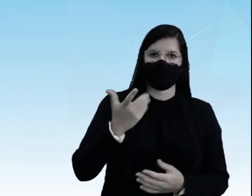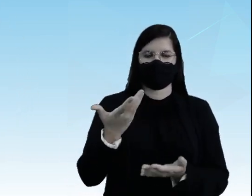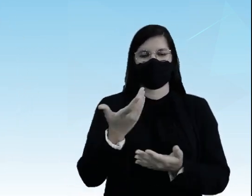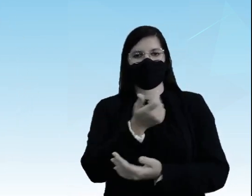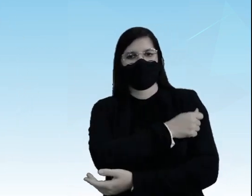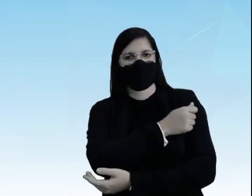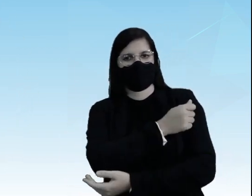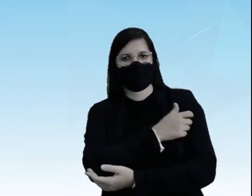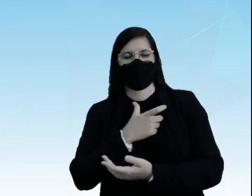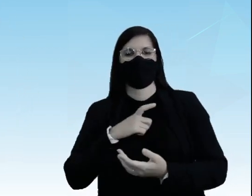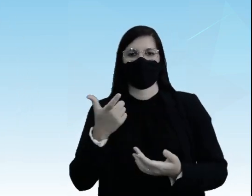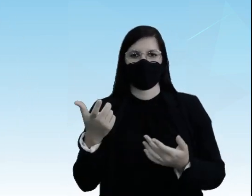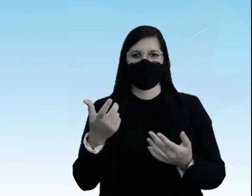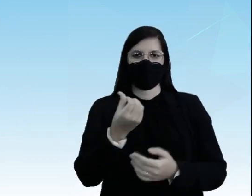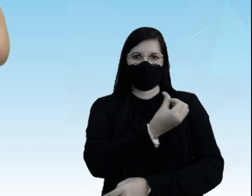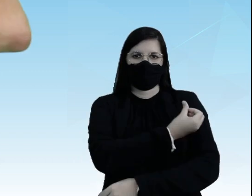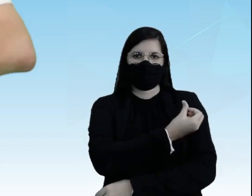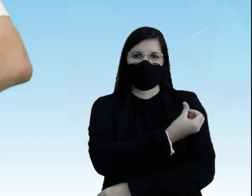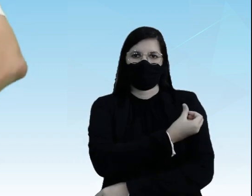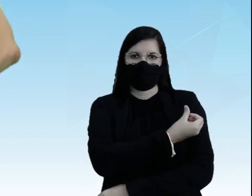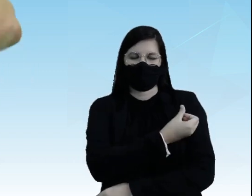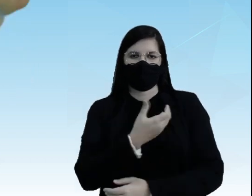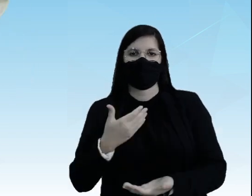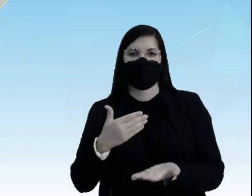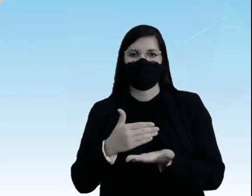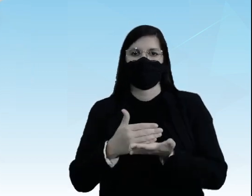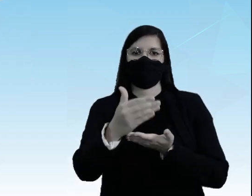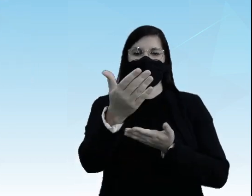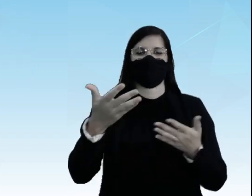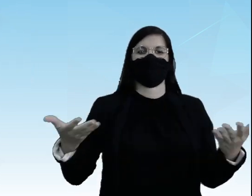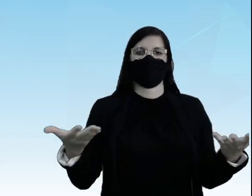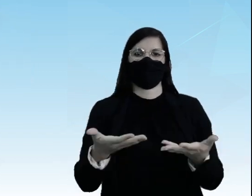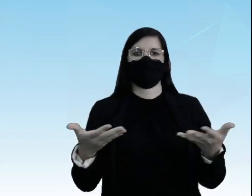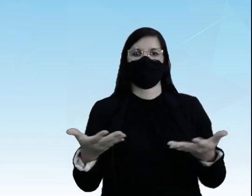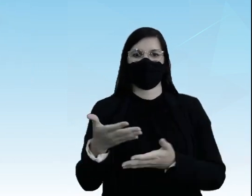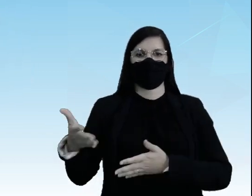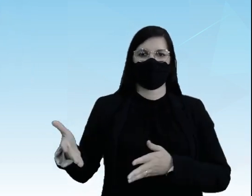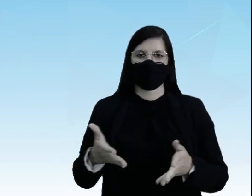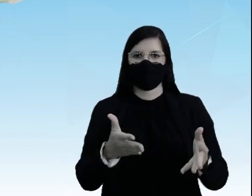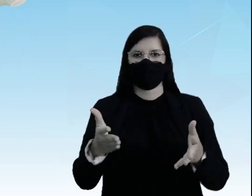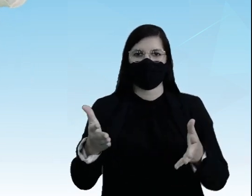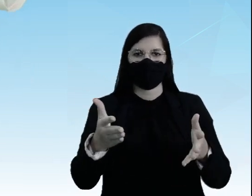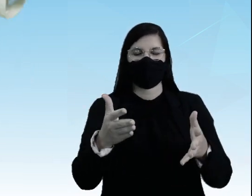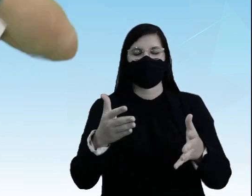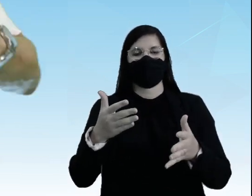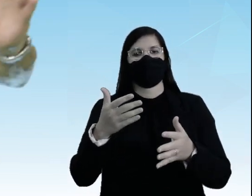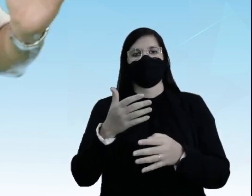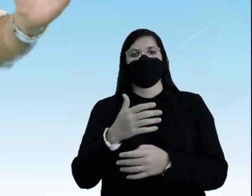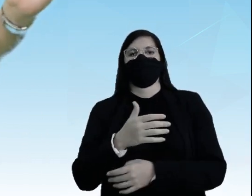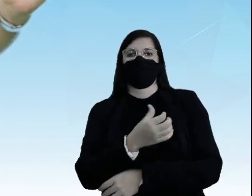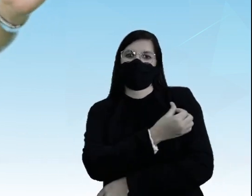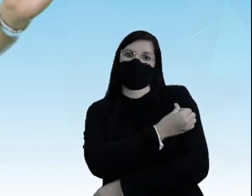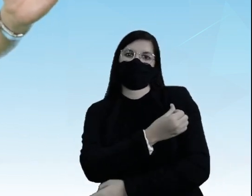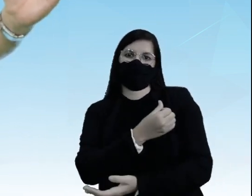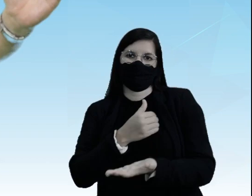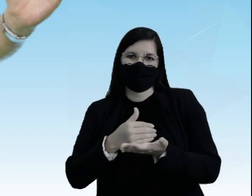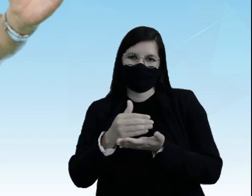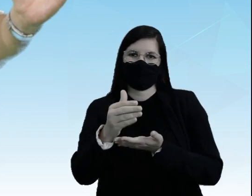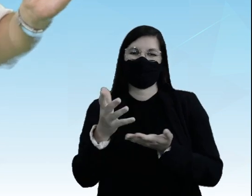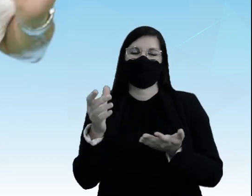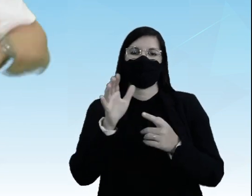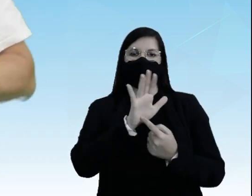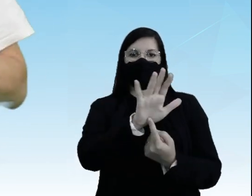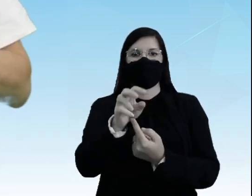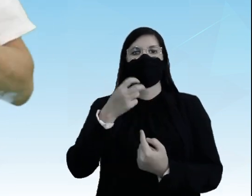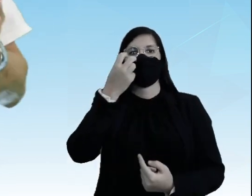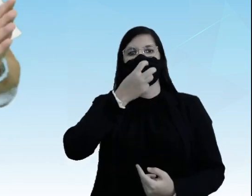estudante? Vocês que são do 6º ano, que estão iniciando agora essa caminhada no fundamental. Então a apresentação